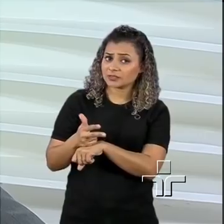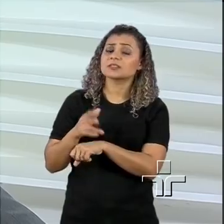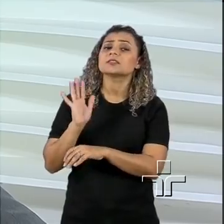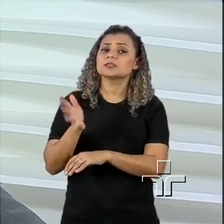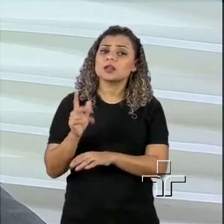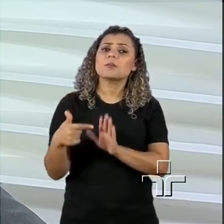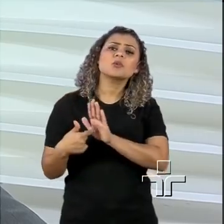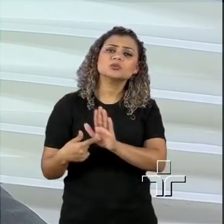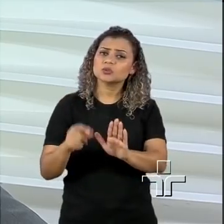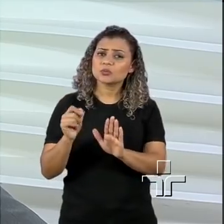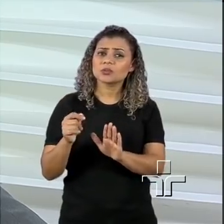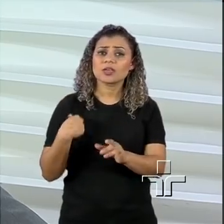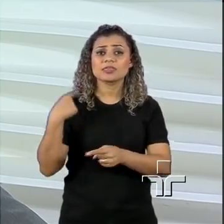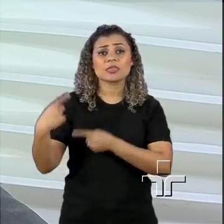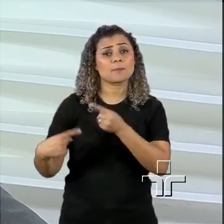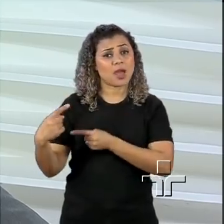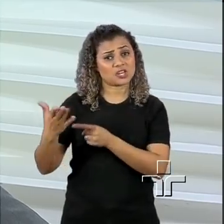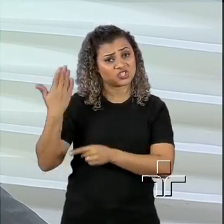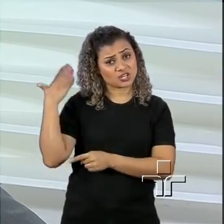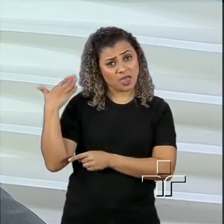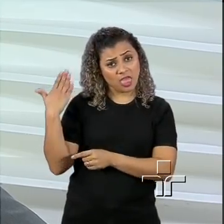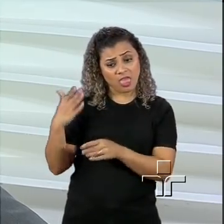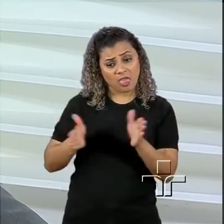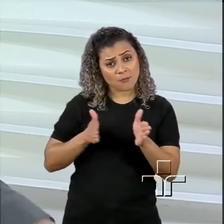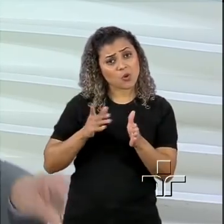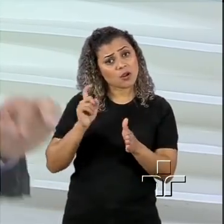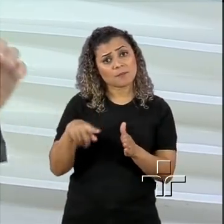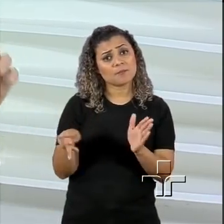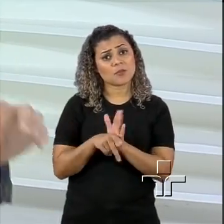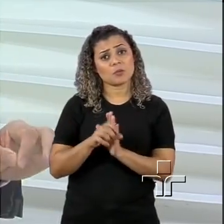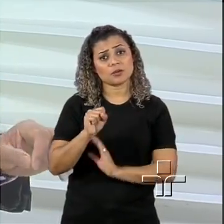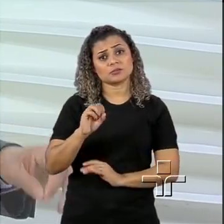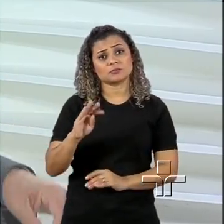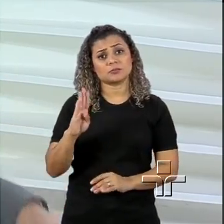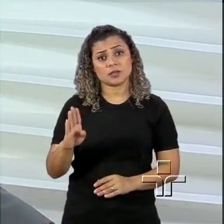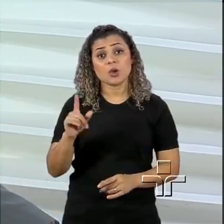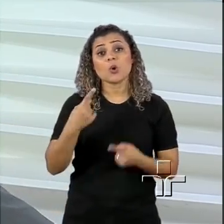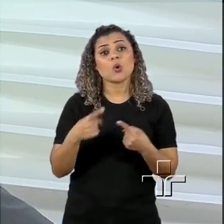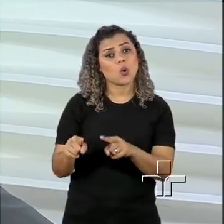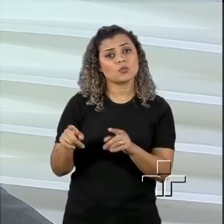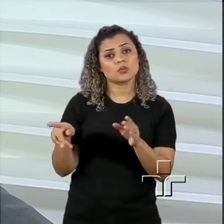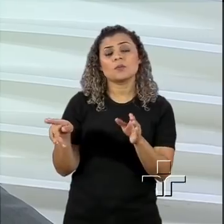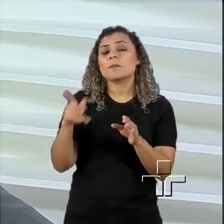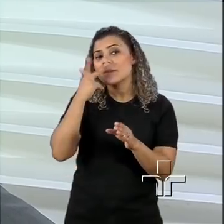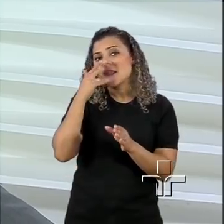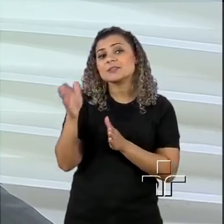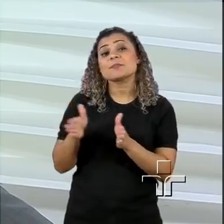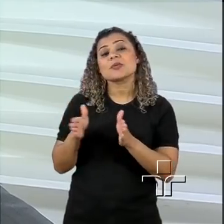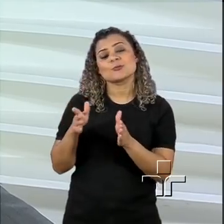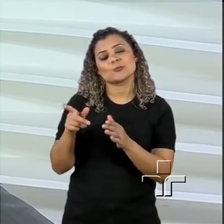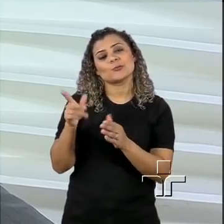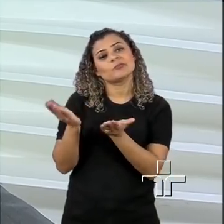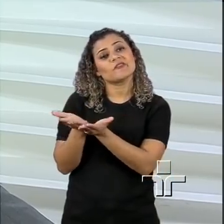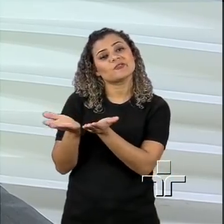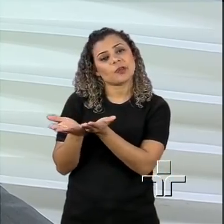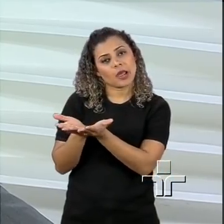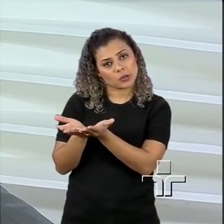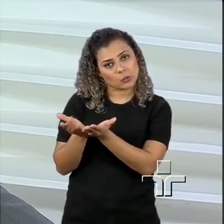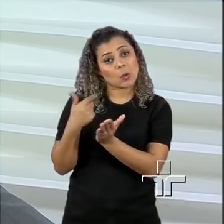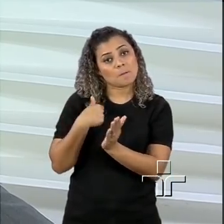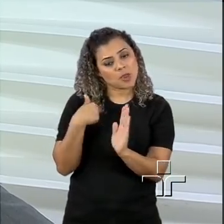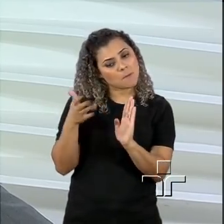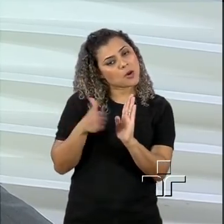de um debate tático na cidade em relação especialmente ao público evangélico. No meu projeto de